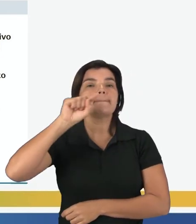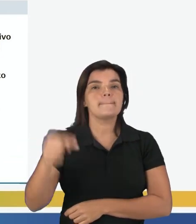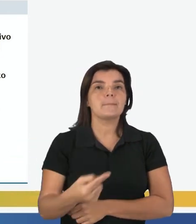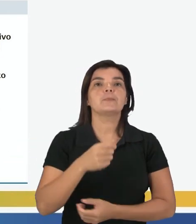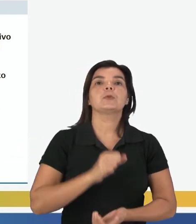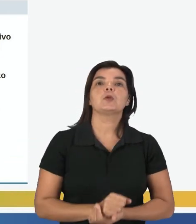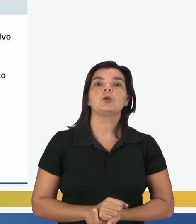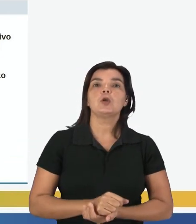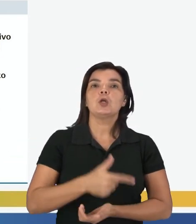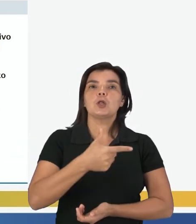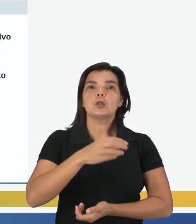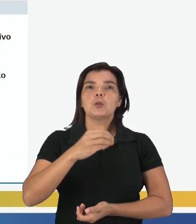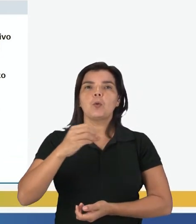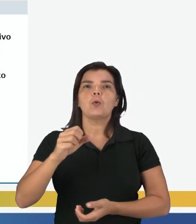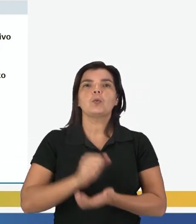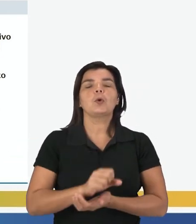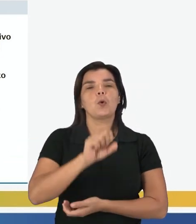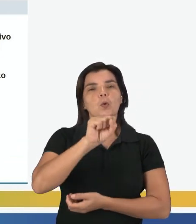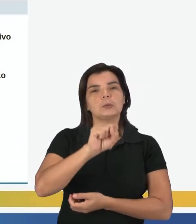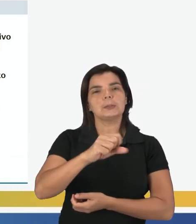963.000,4 e em 2019